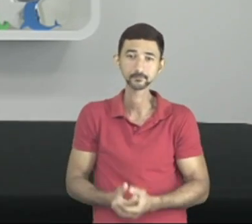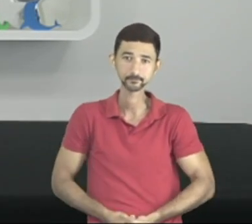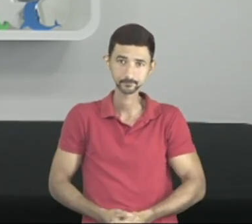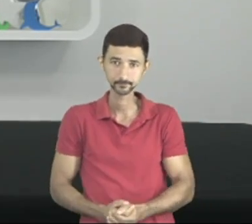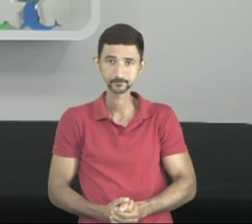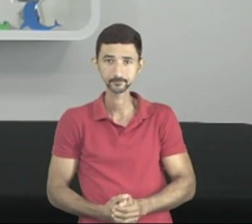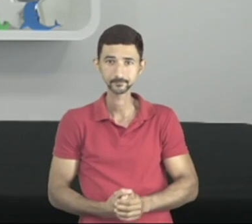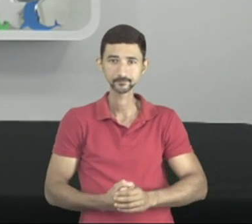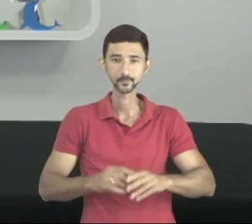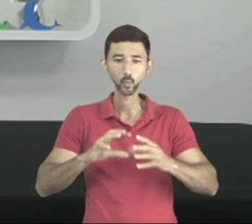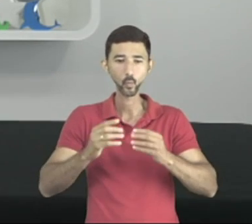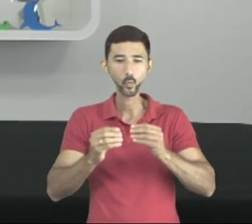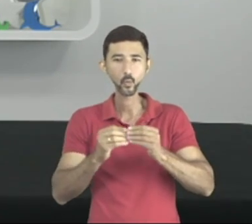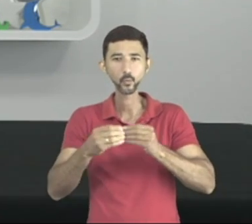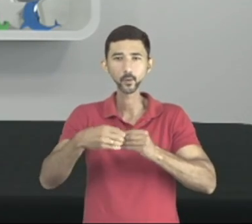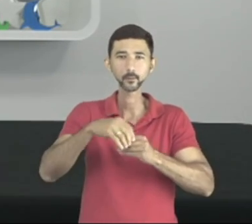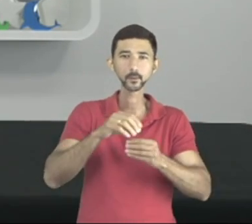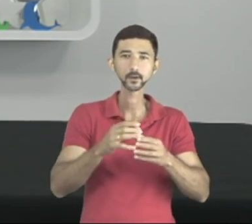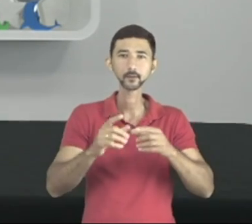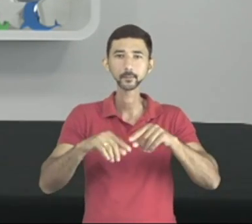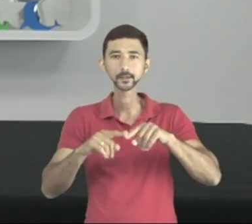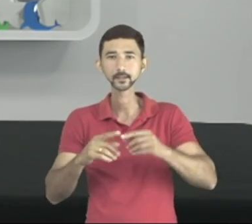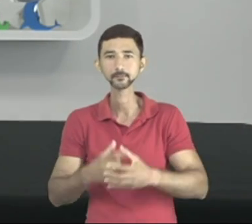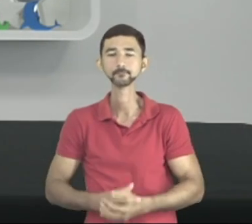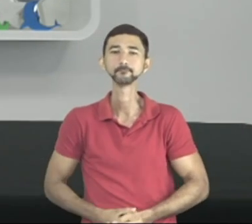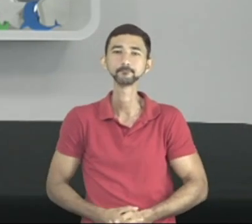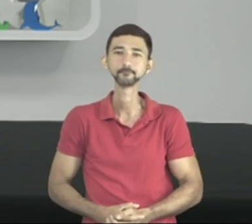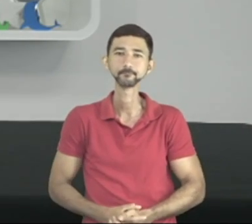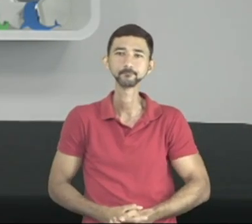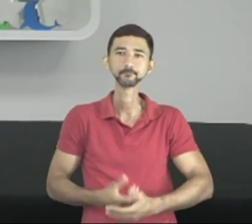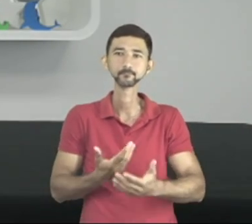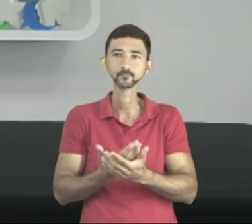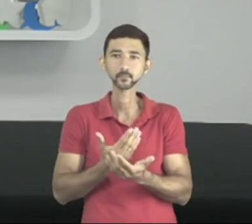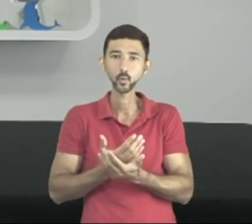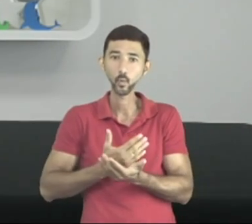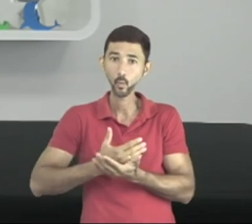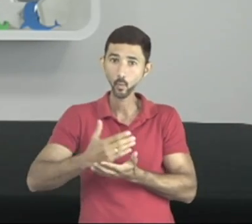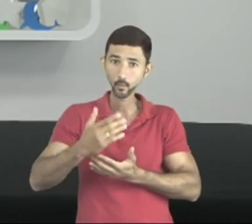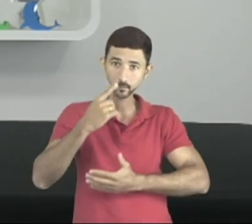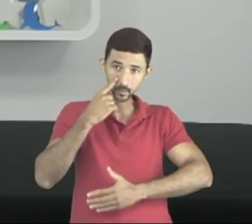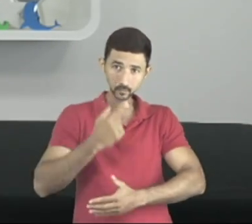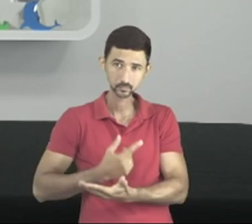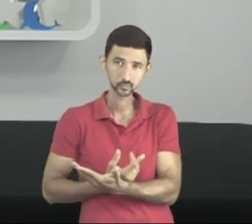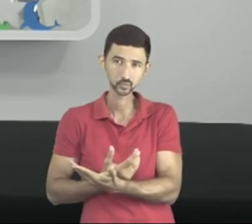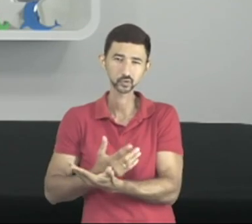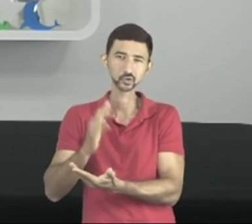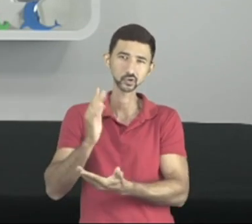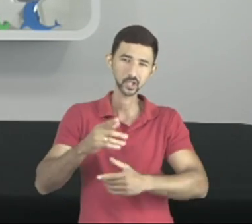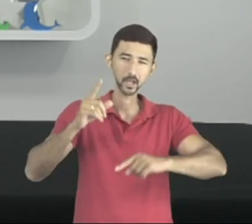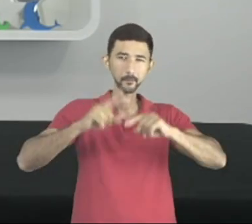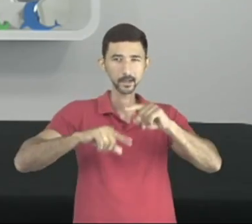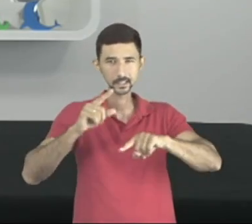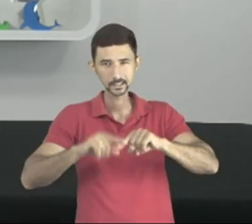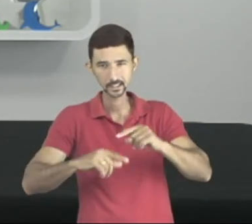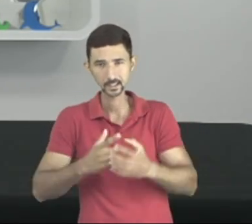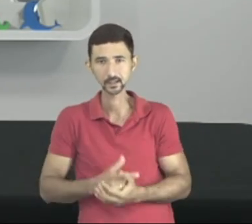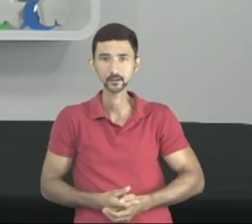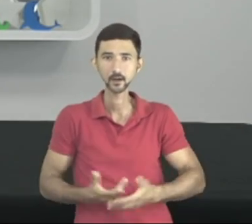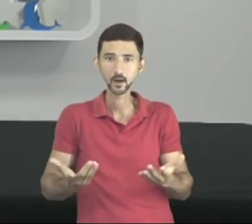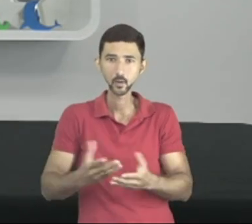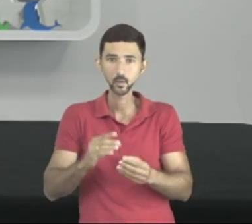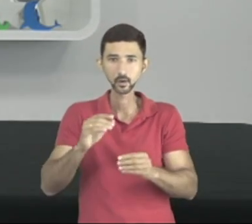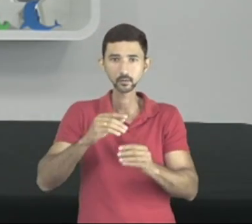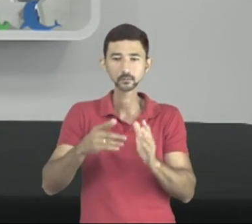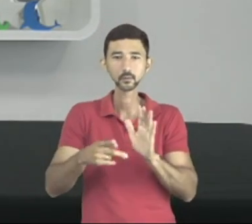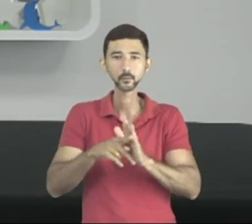matéria, tá? Vamos propriedades da matéria. Vamos estudar isso daí, tá? Já estudamos matéria e vamos estudar hoje as